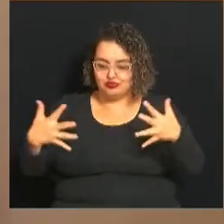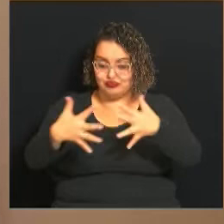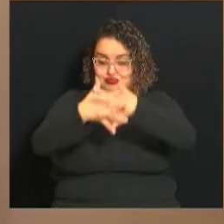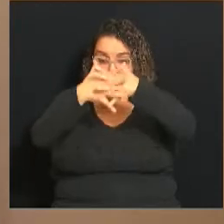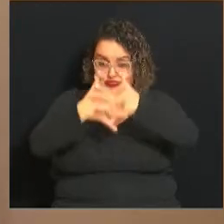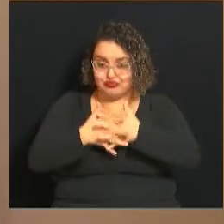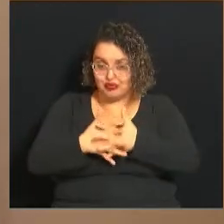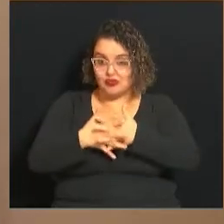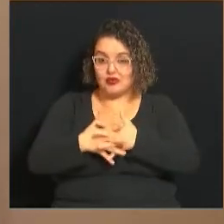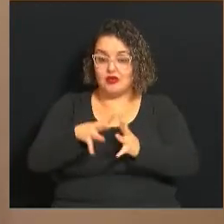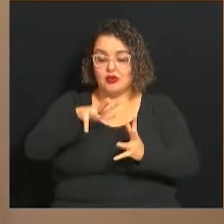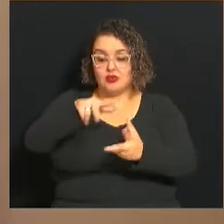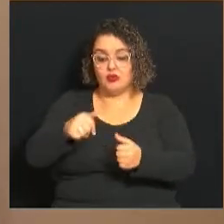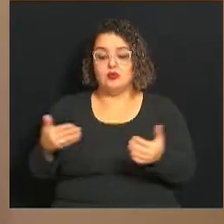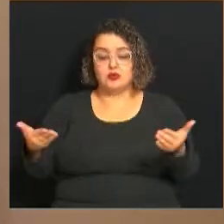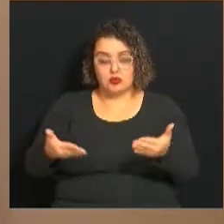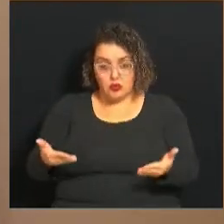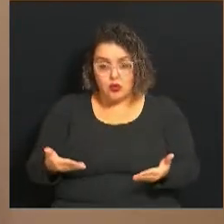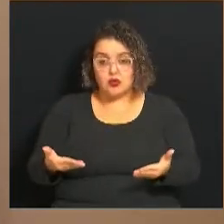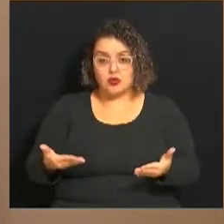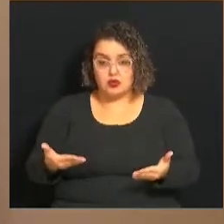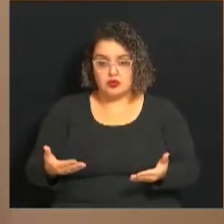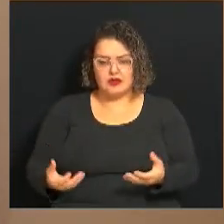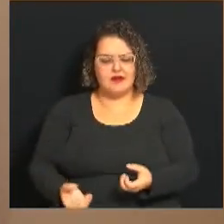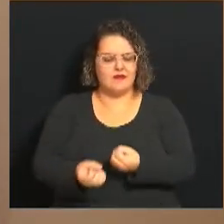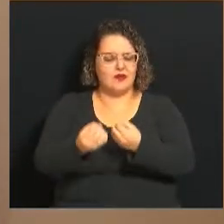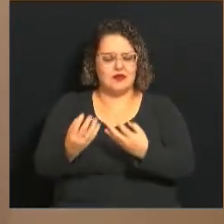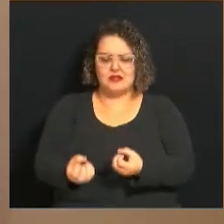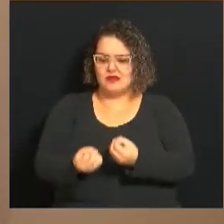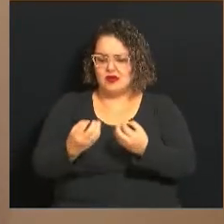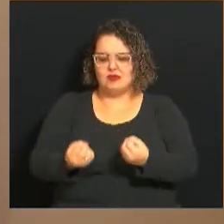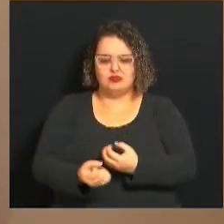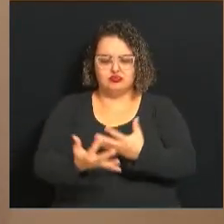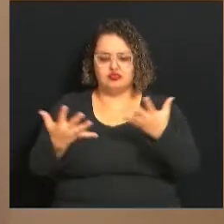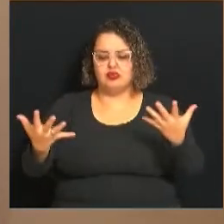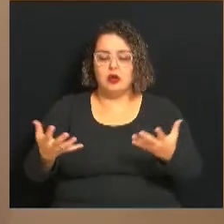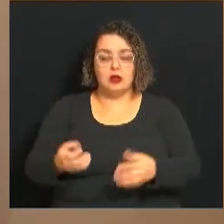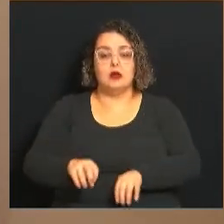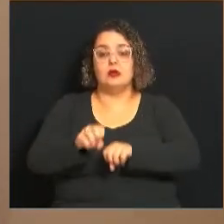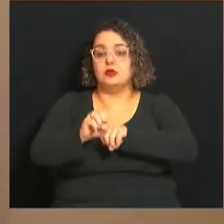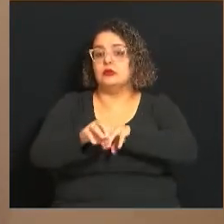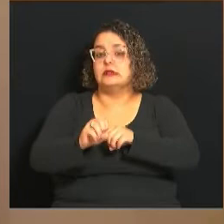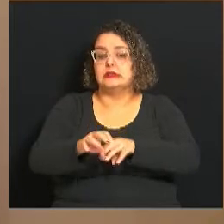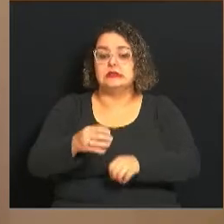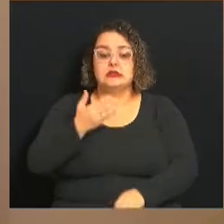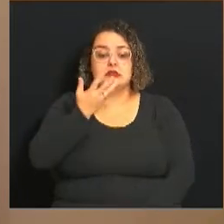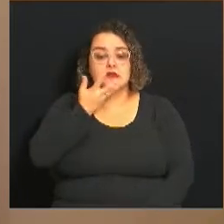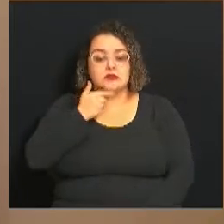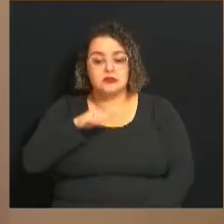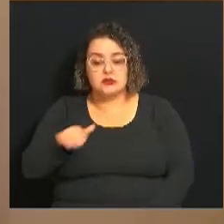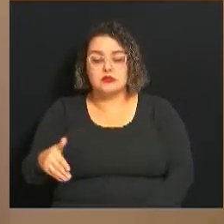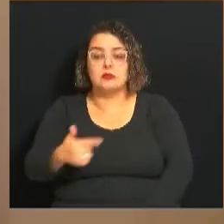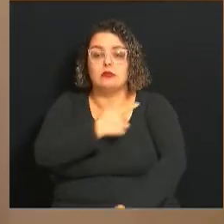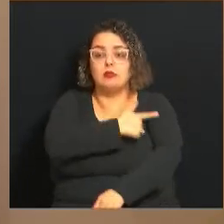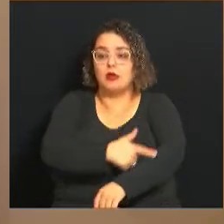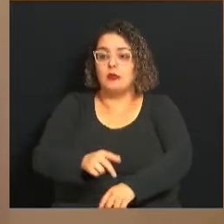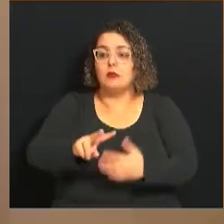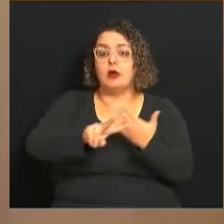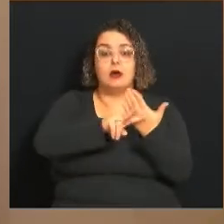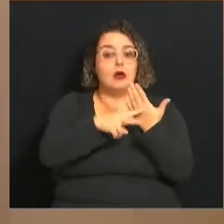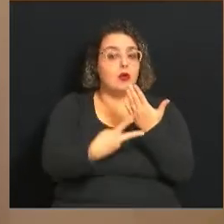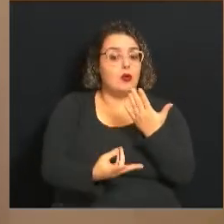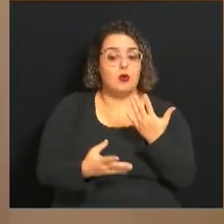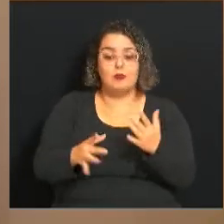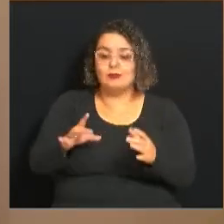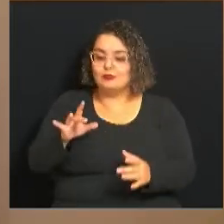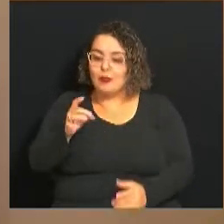mundo de hoje, onde a gente tem muita informação sobre criação dos filhos, sobre as consequências de uma criação com pouca conexão, né?